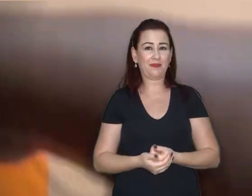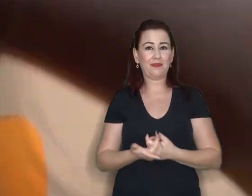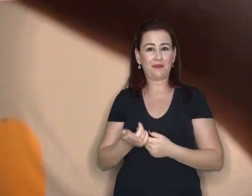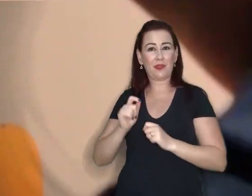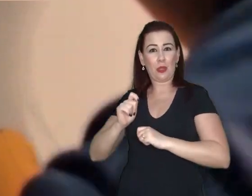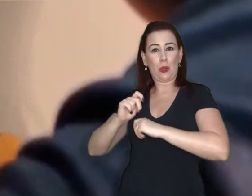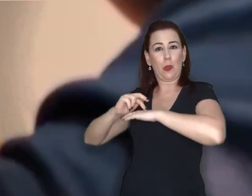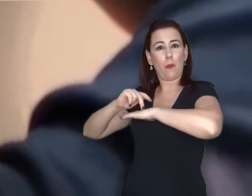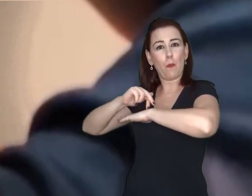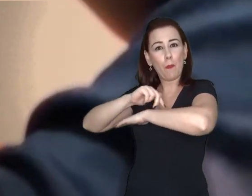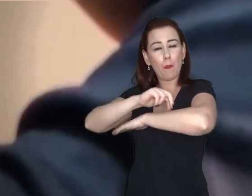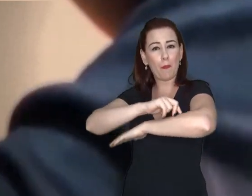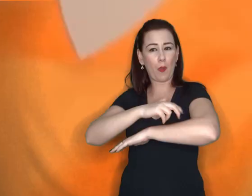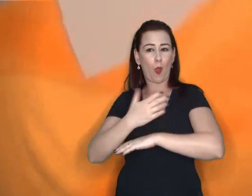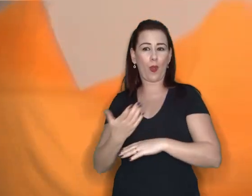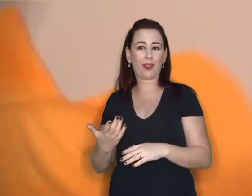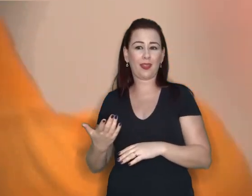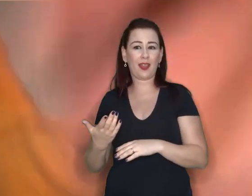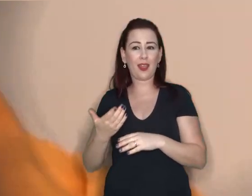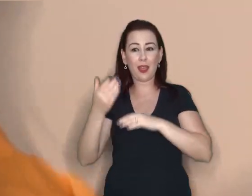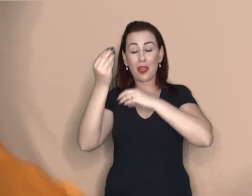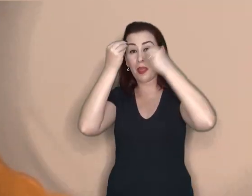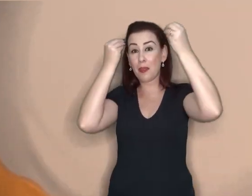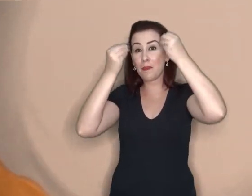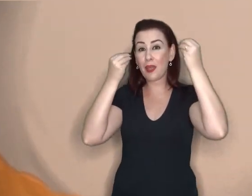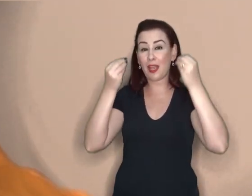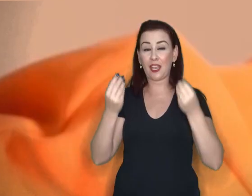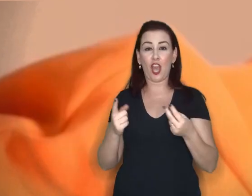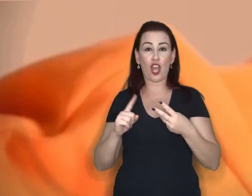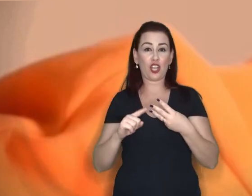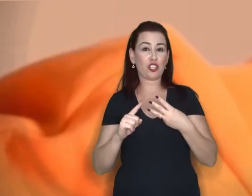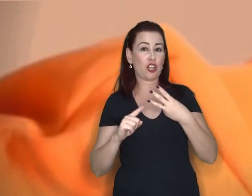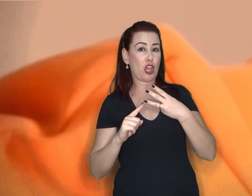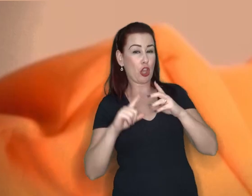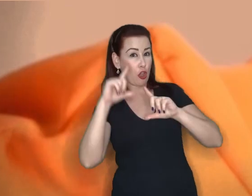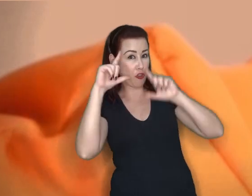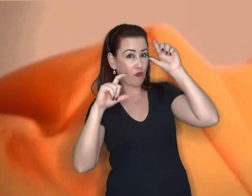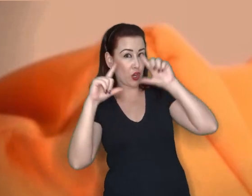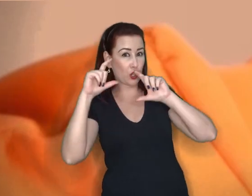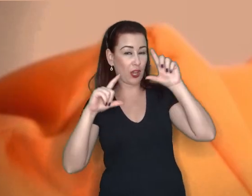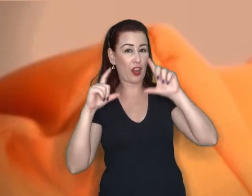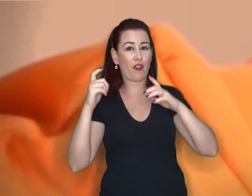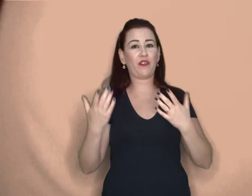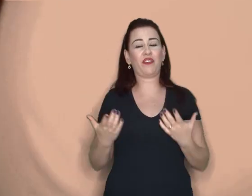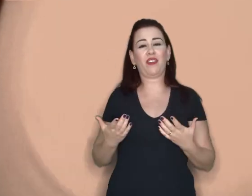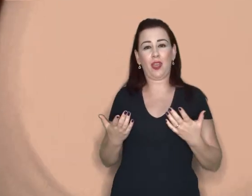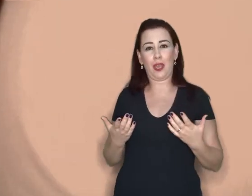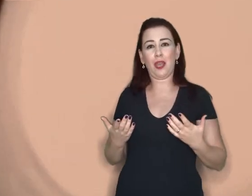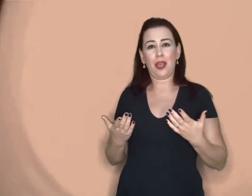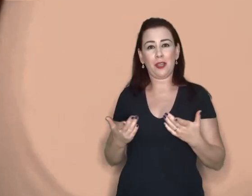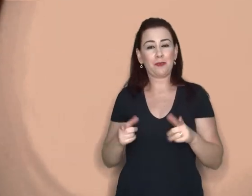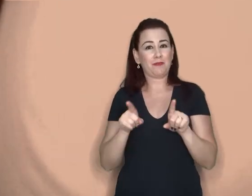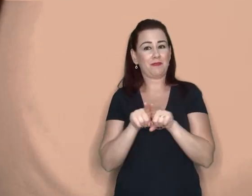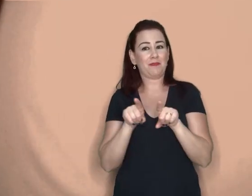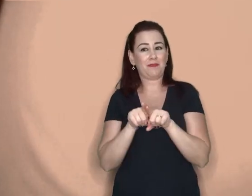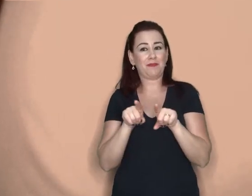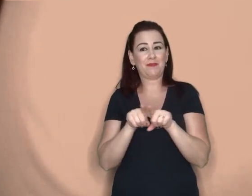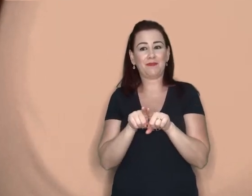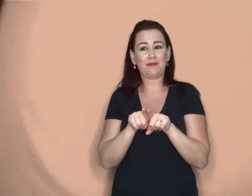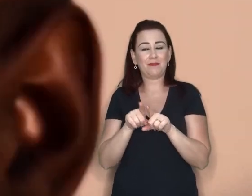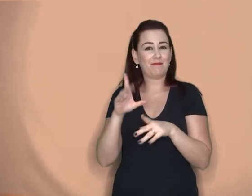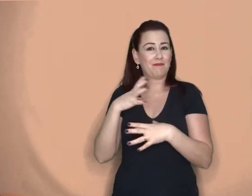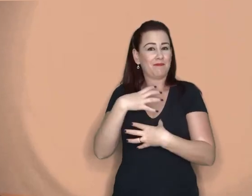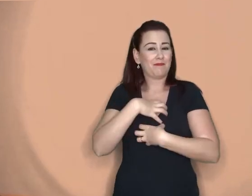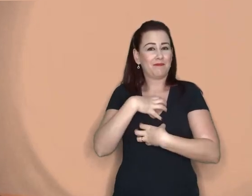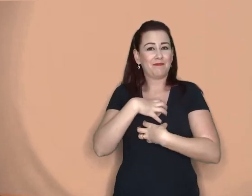outra, a moda com a maquiagem, com a fotografia, e